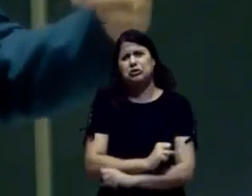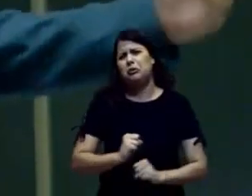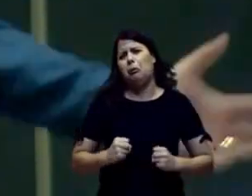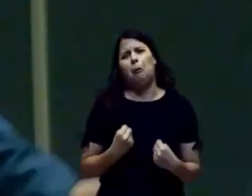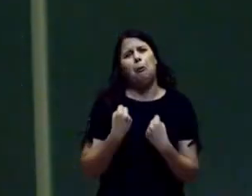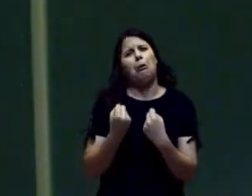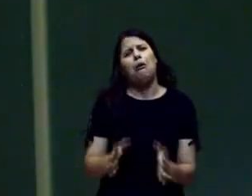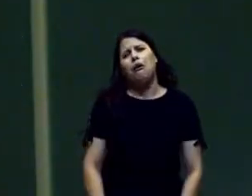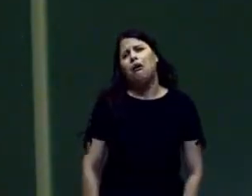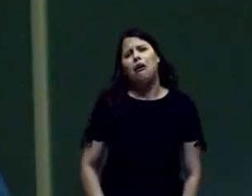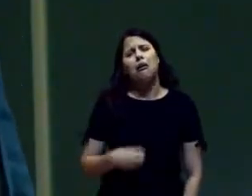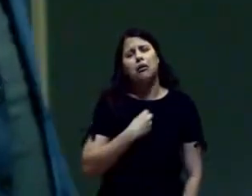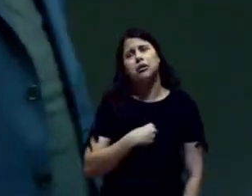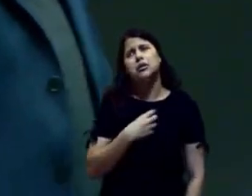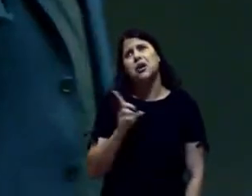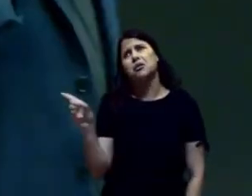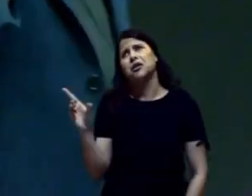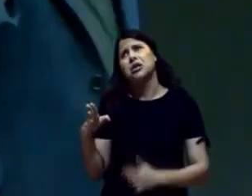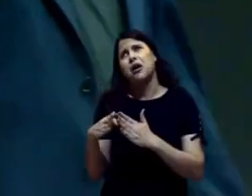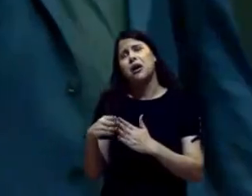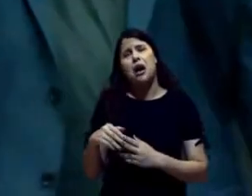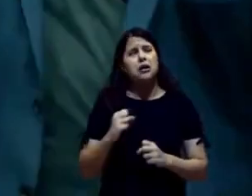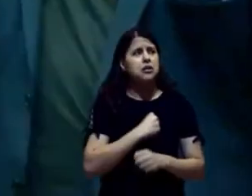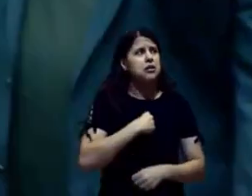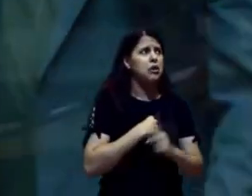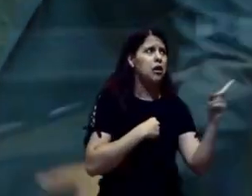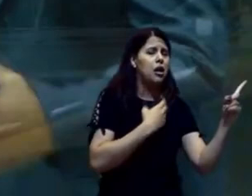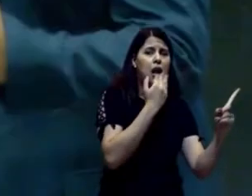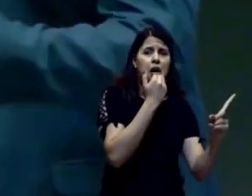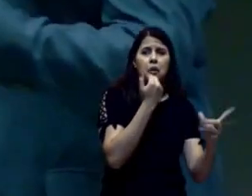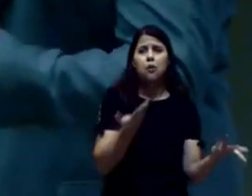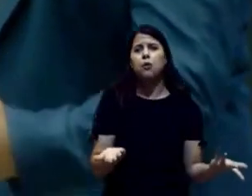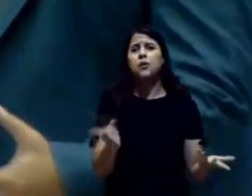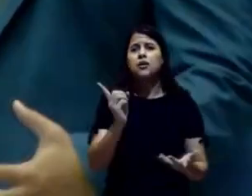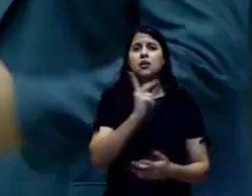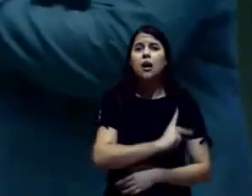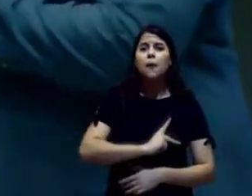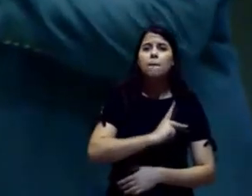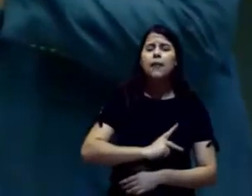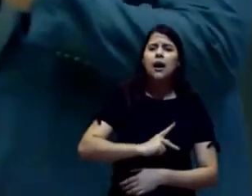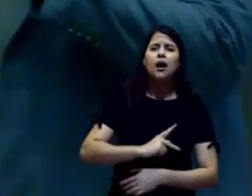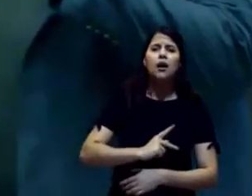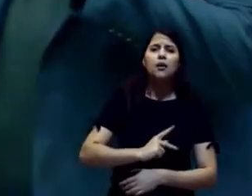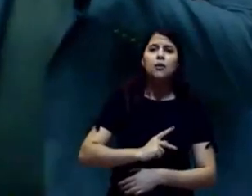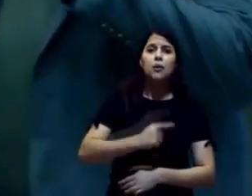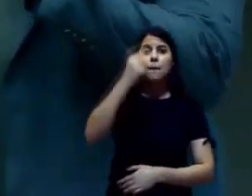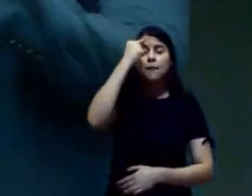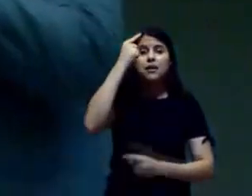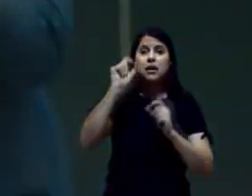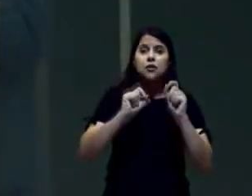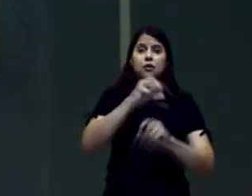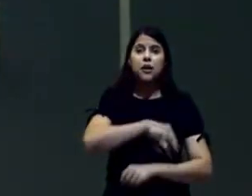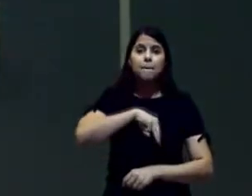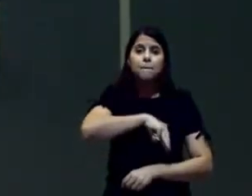que você sentisse saudade de qualquer coisa, não. Olha o que ele diz: Timóteo, guarde o bom tesouro. O que você recebeu foi